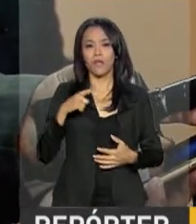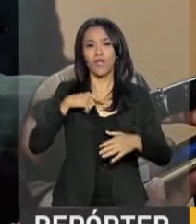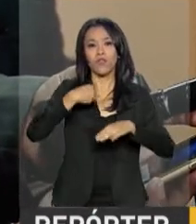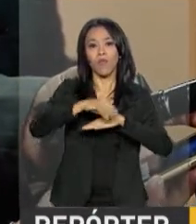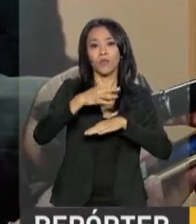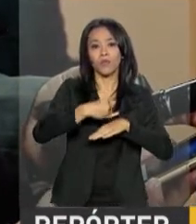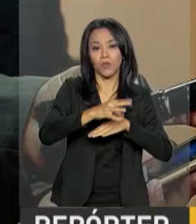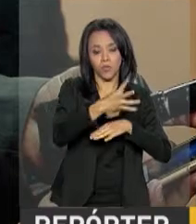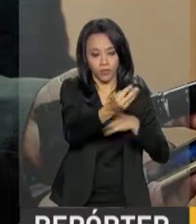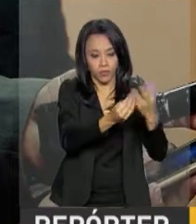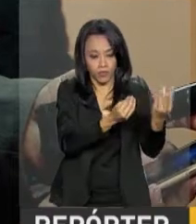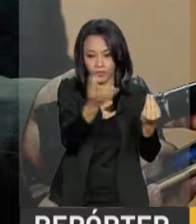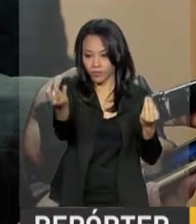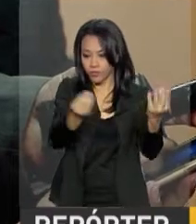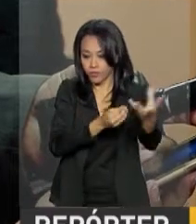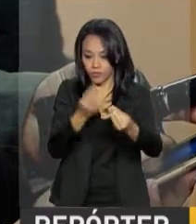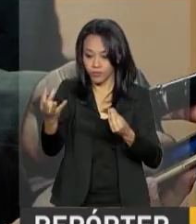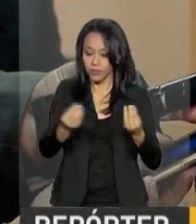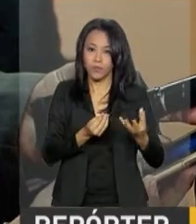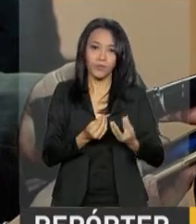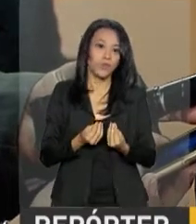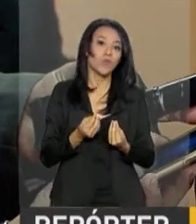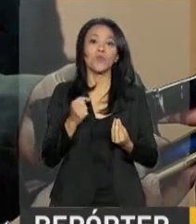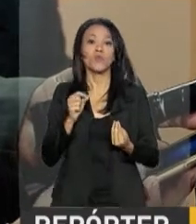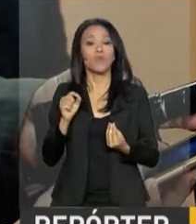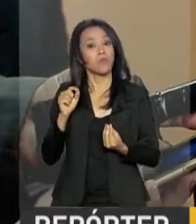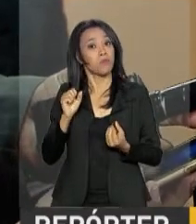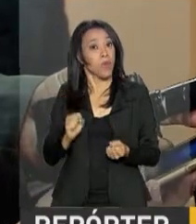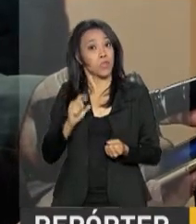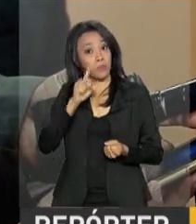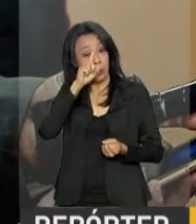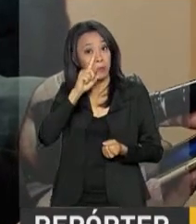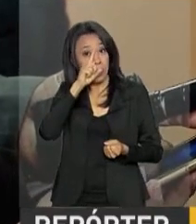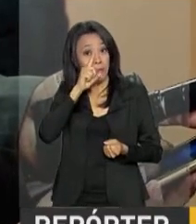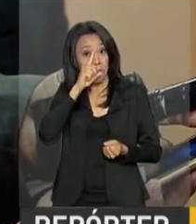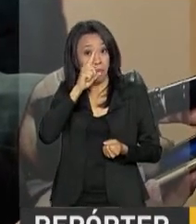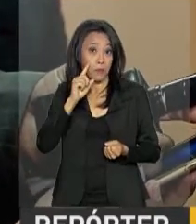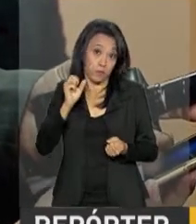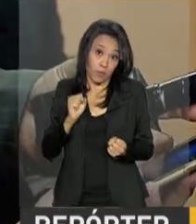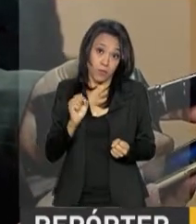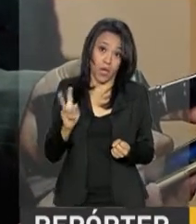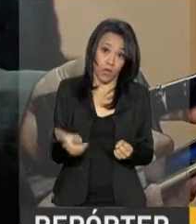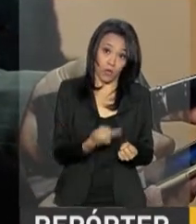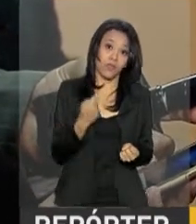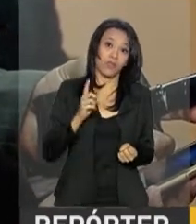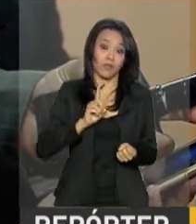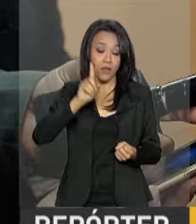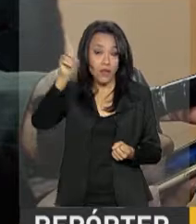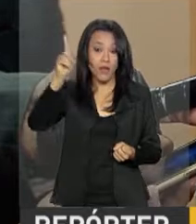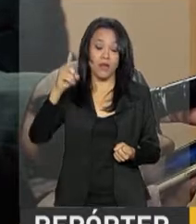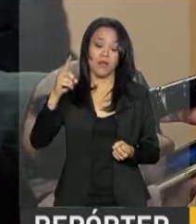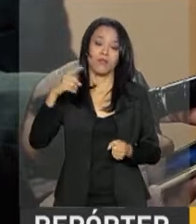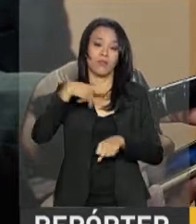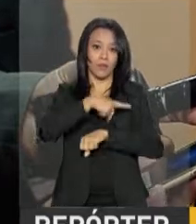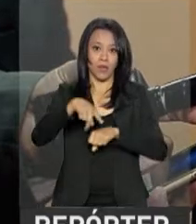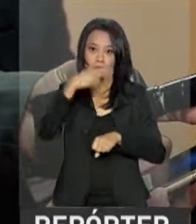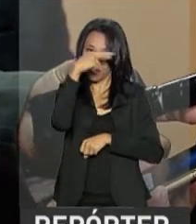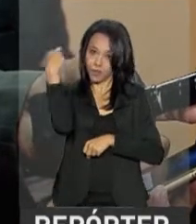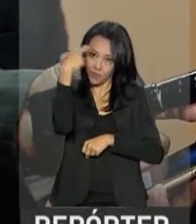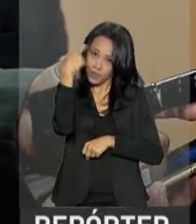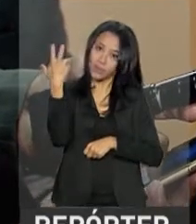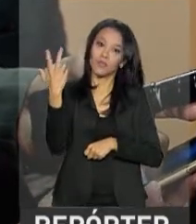sobre as possíveis ameaças que podem surgir até das pessoas que podem ser